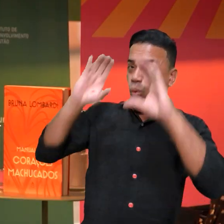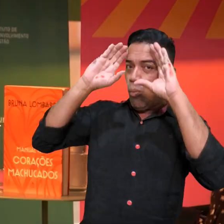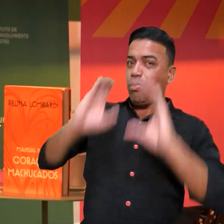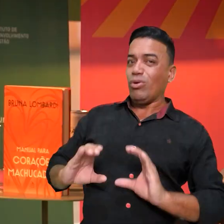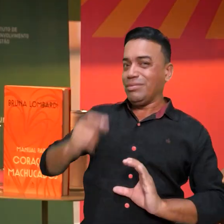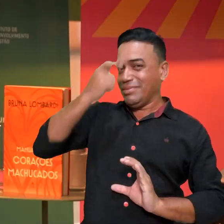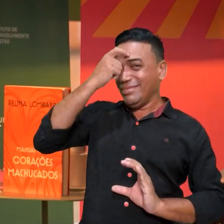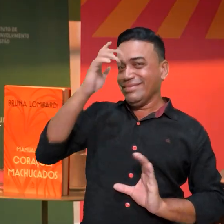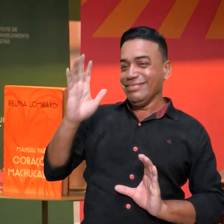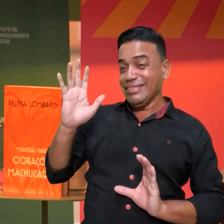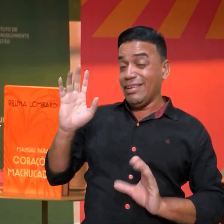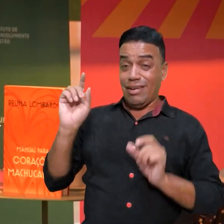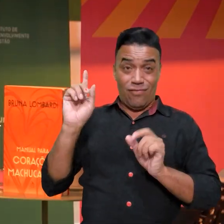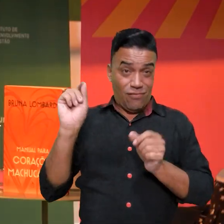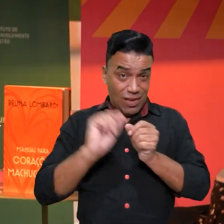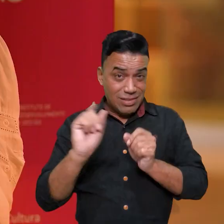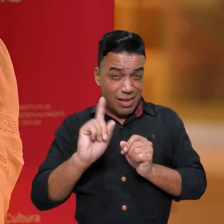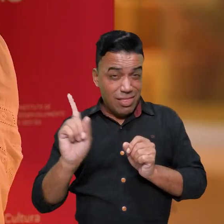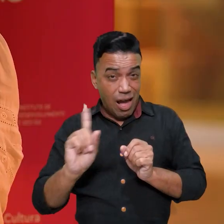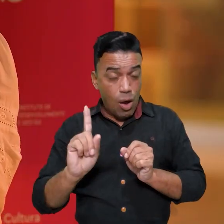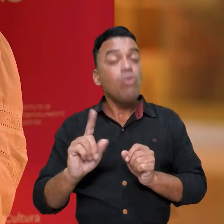não fazer é importante a beça também.